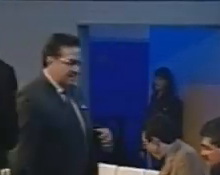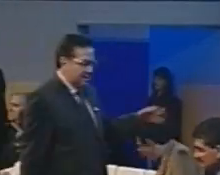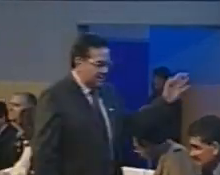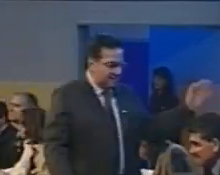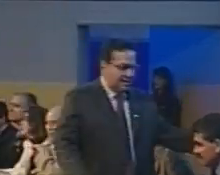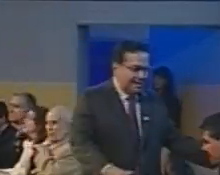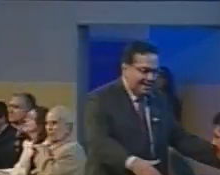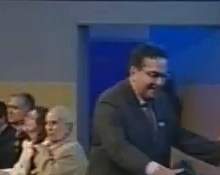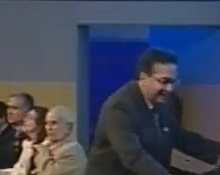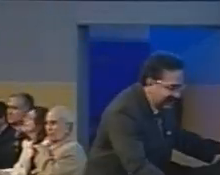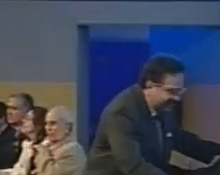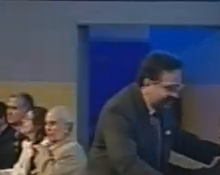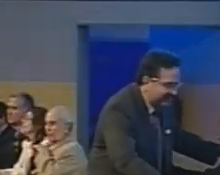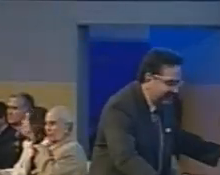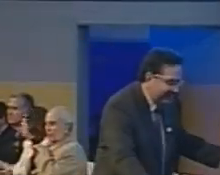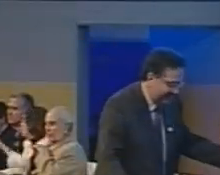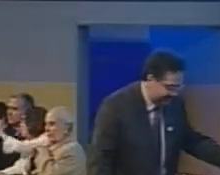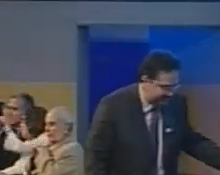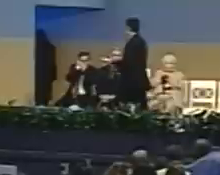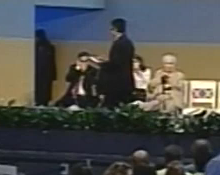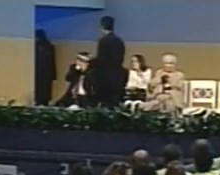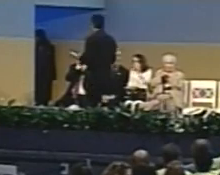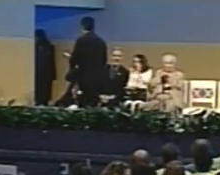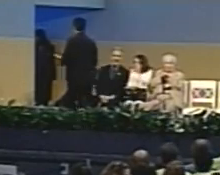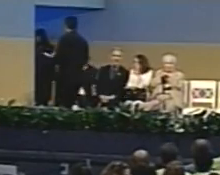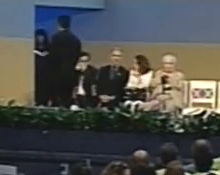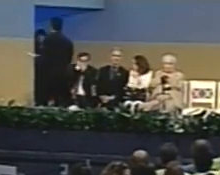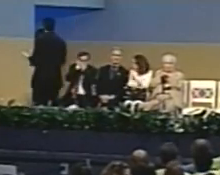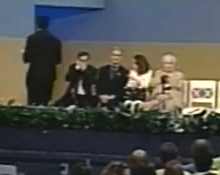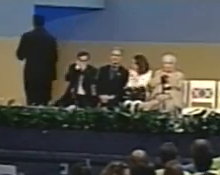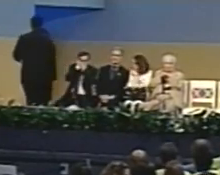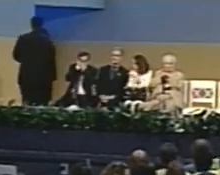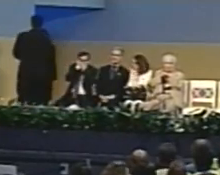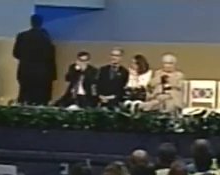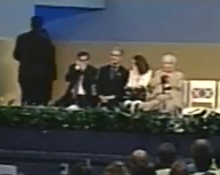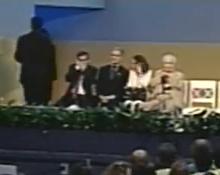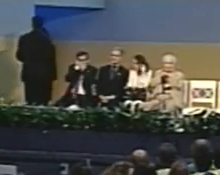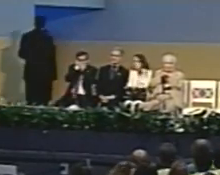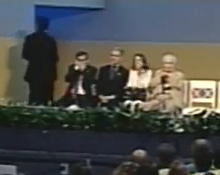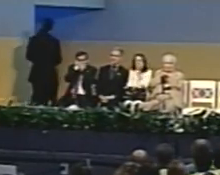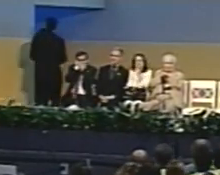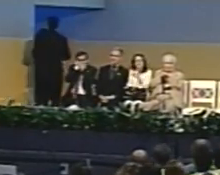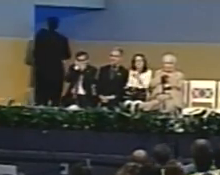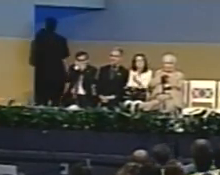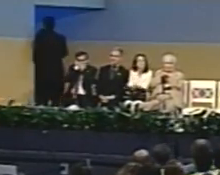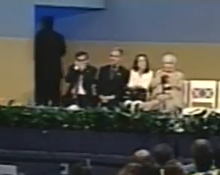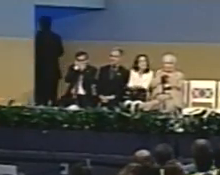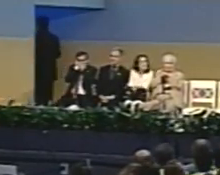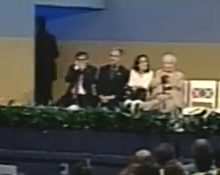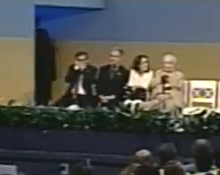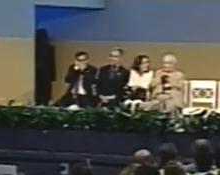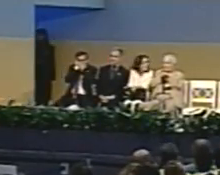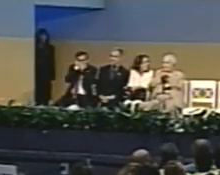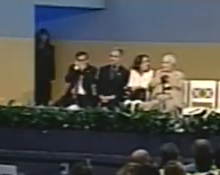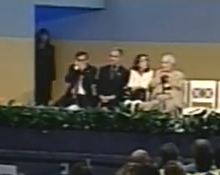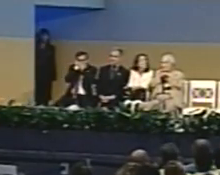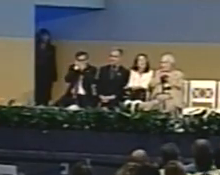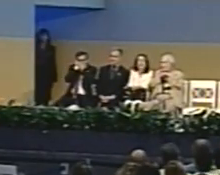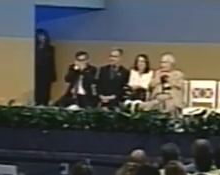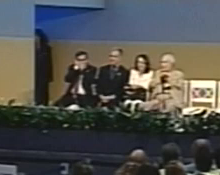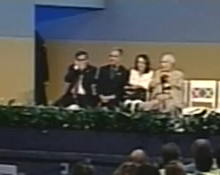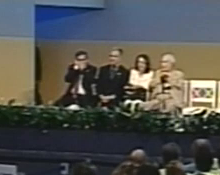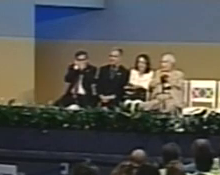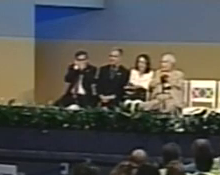área de 90 quilômetros quadrados e vai receber siderúrgicas, unidades de